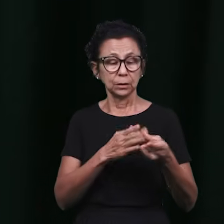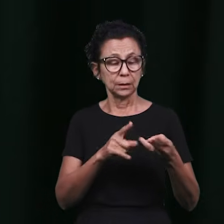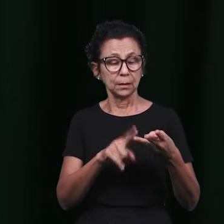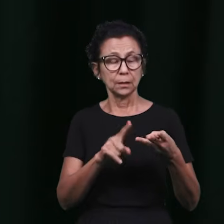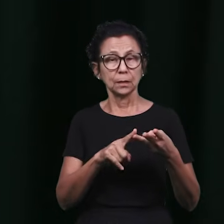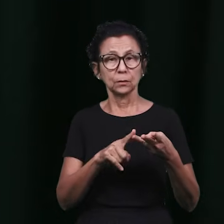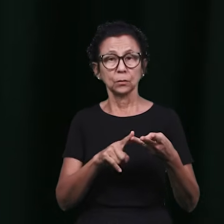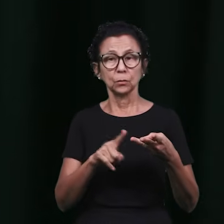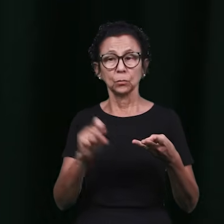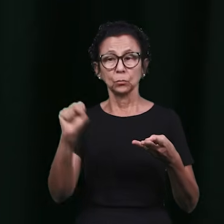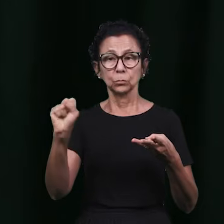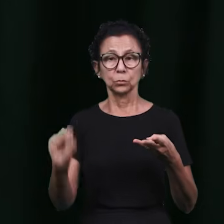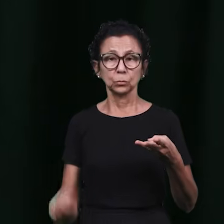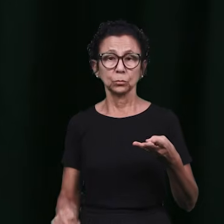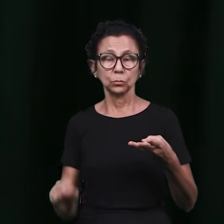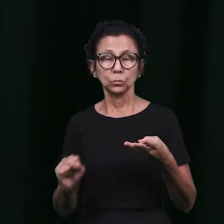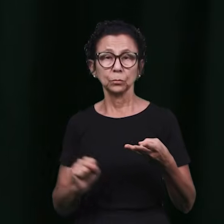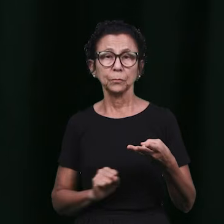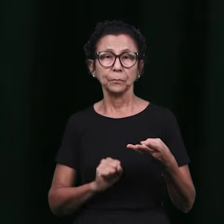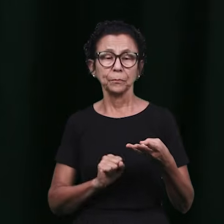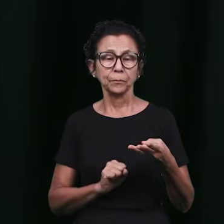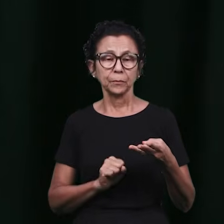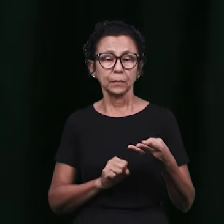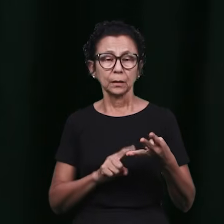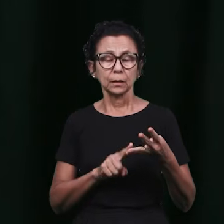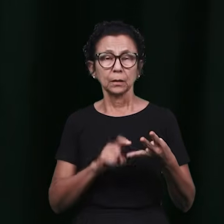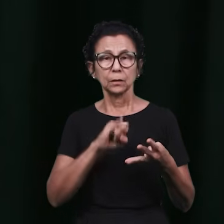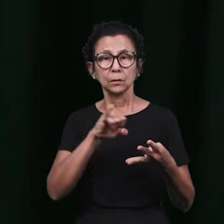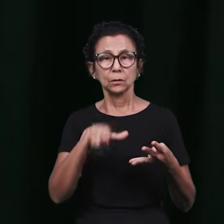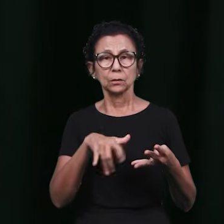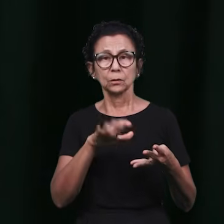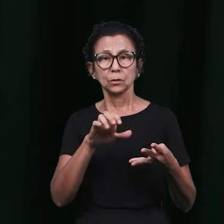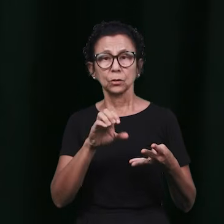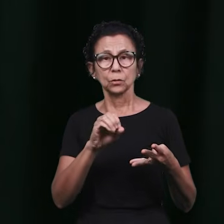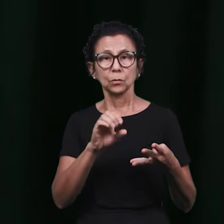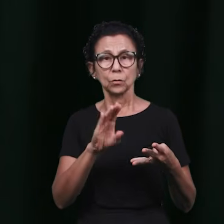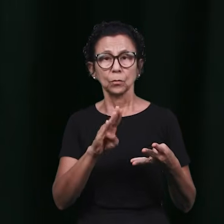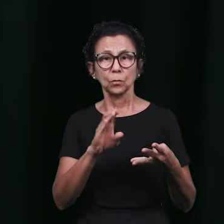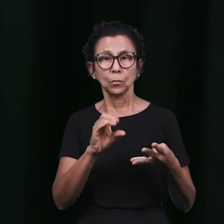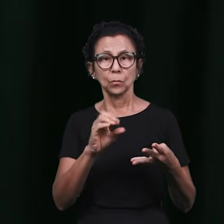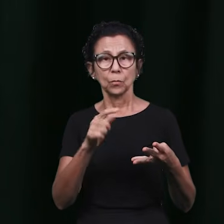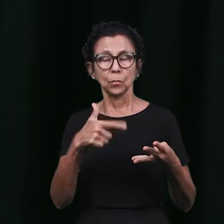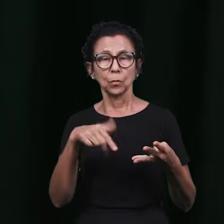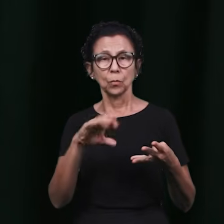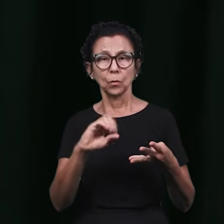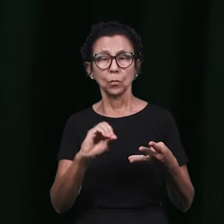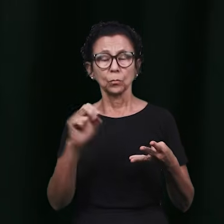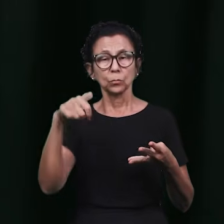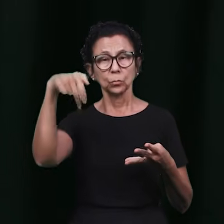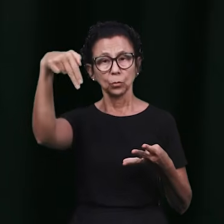e Jeroboão, ele ficou com o Reino do Norte, com as outras 10 tribos.